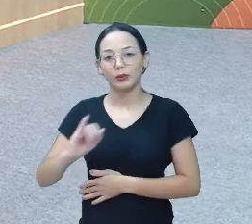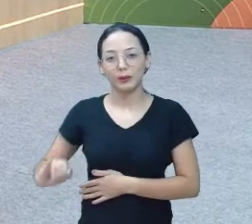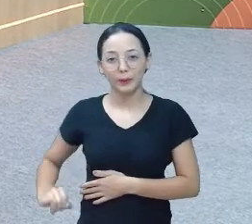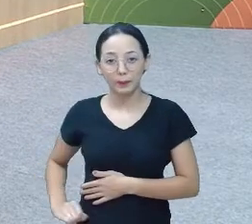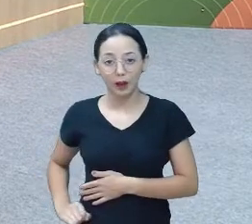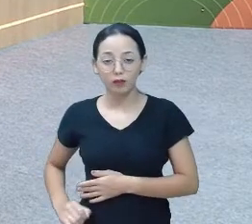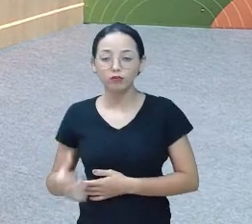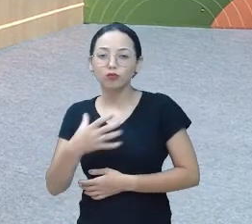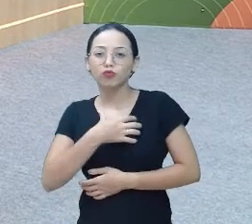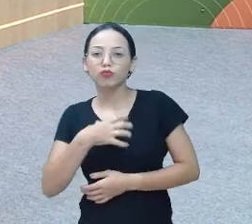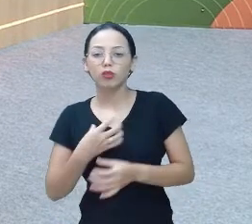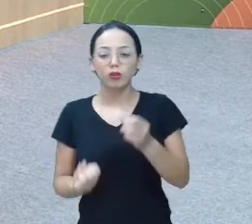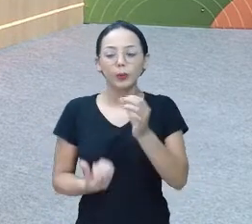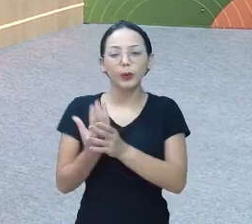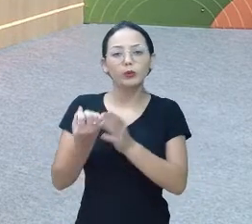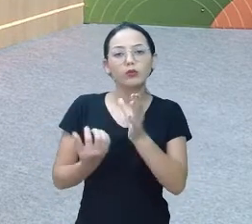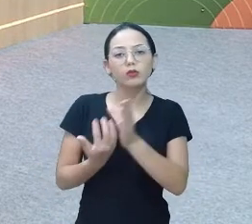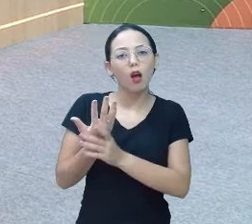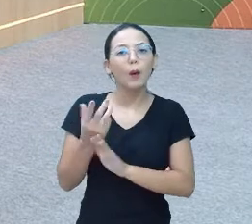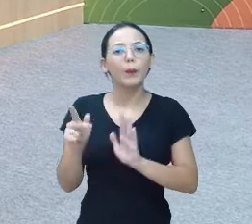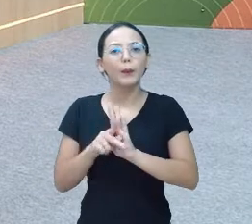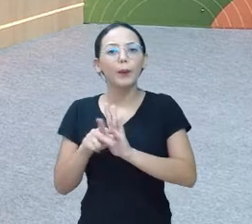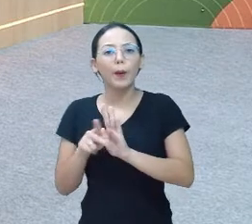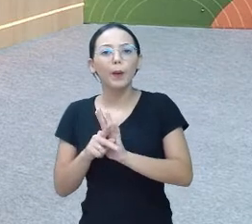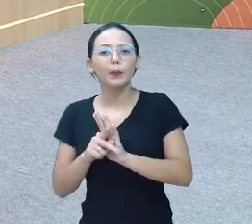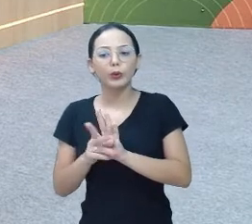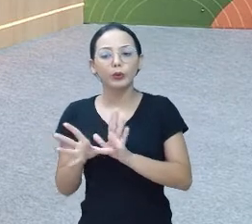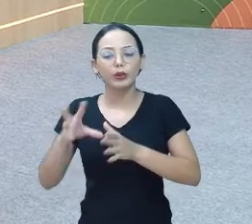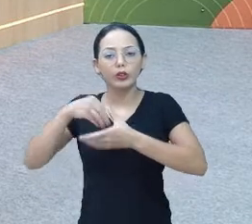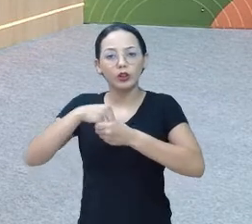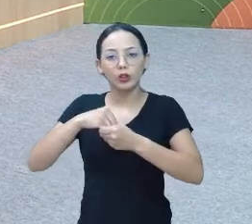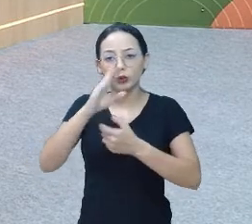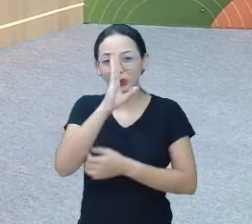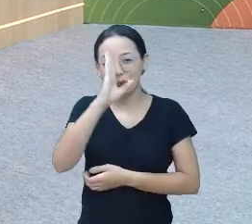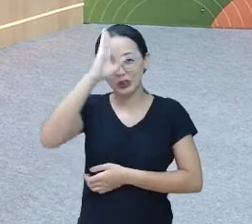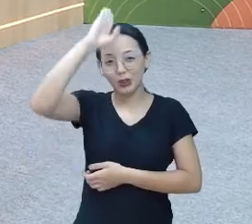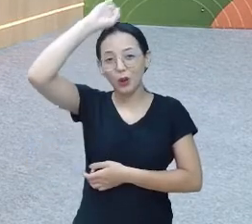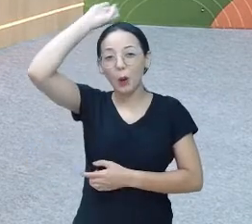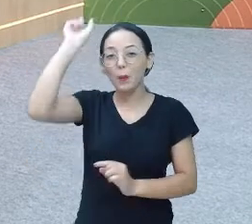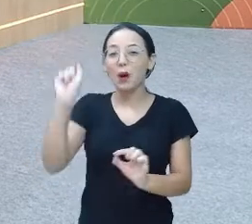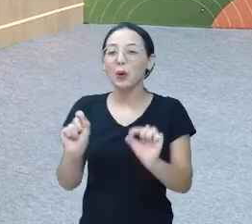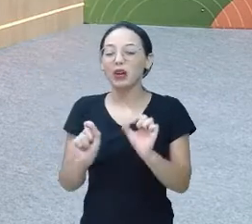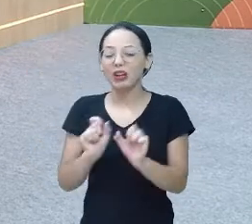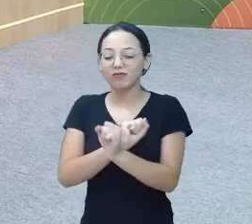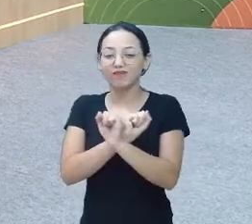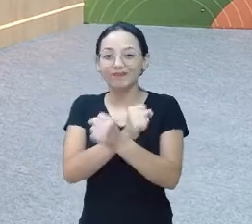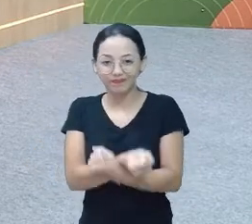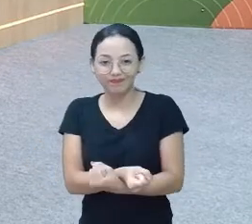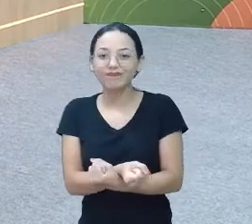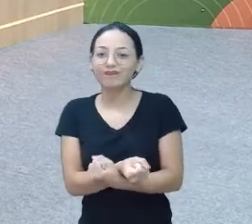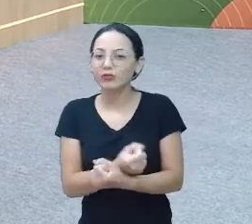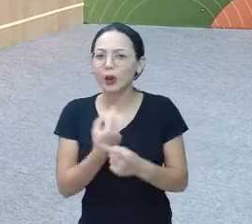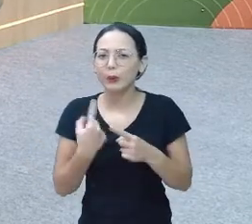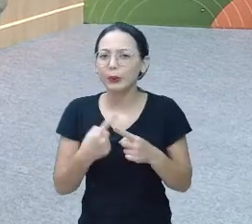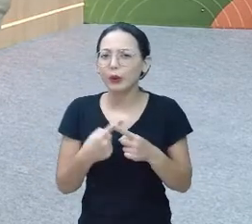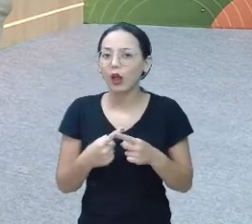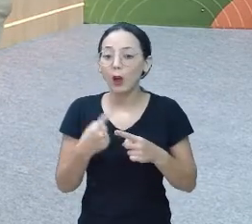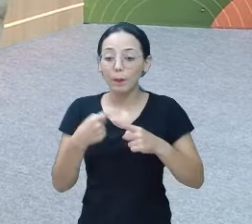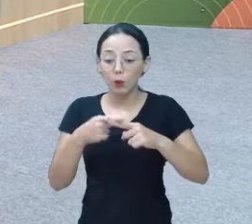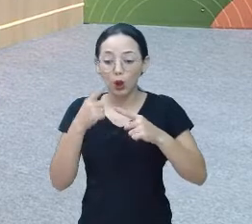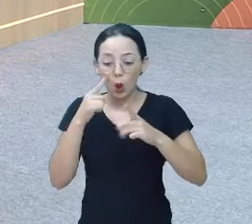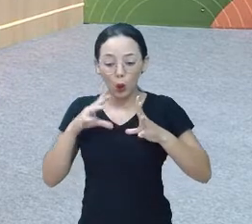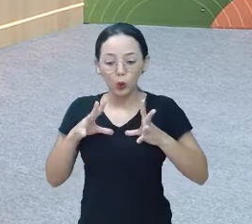o modo de produção vigente em Roma será o escravista. Por quê? Porque toda